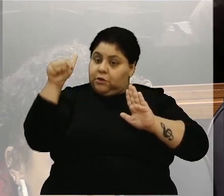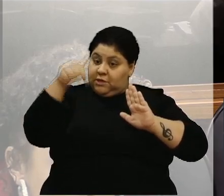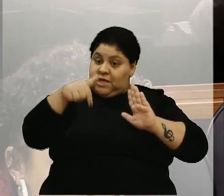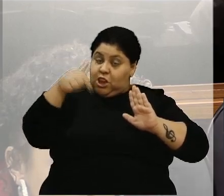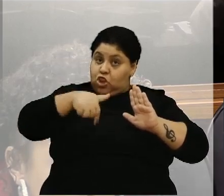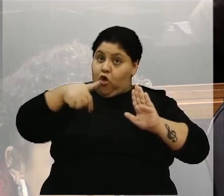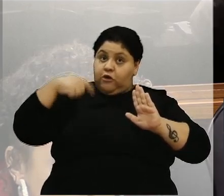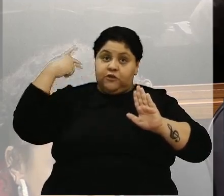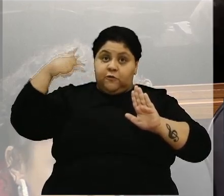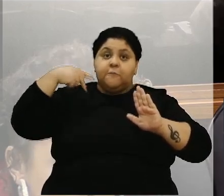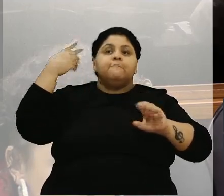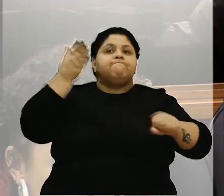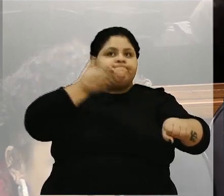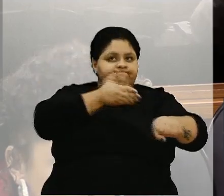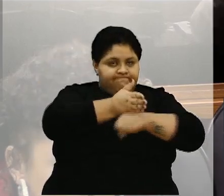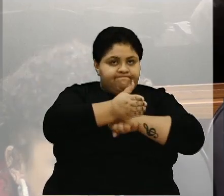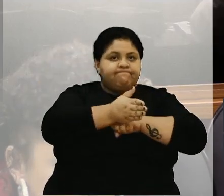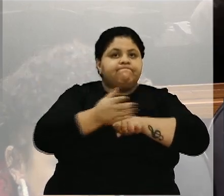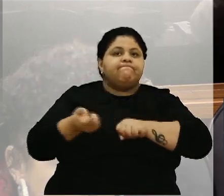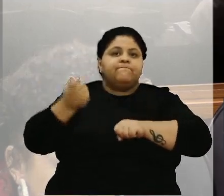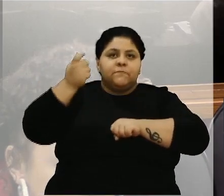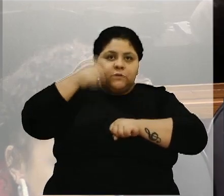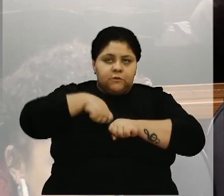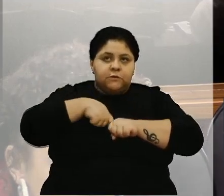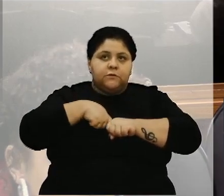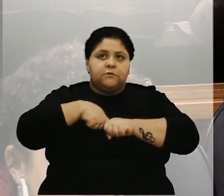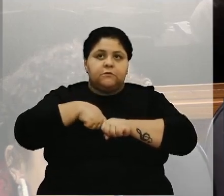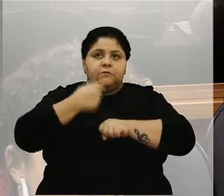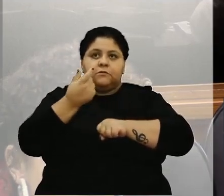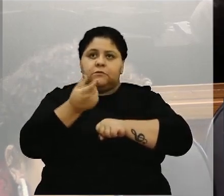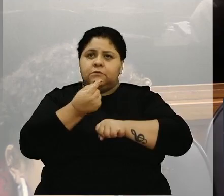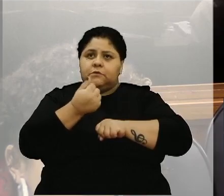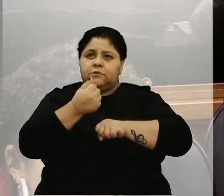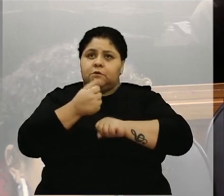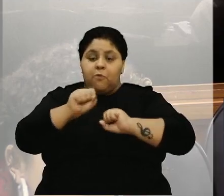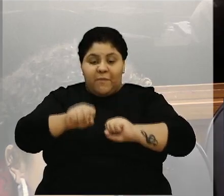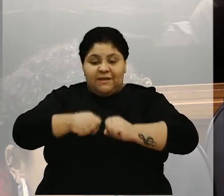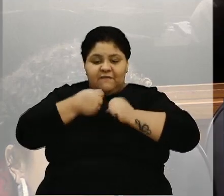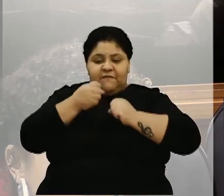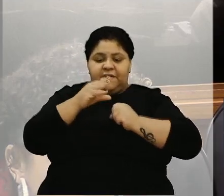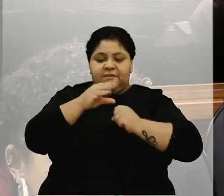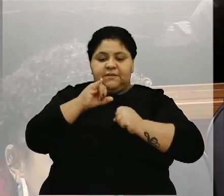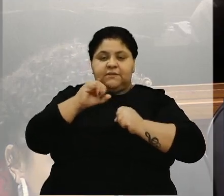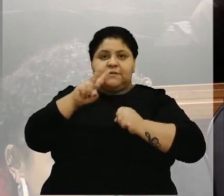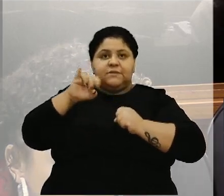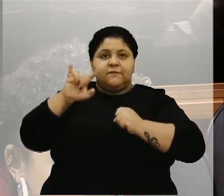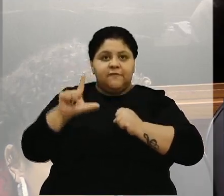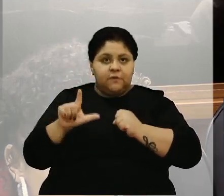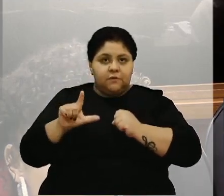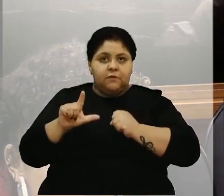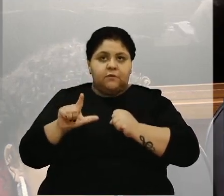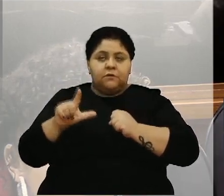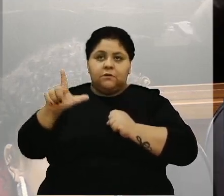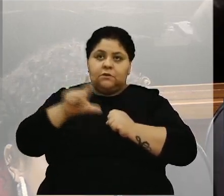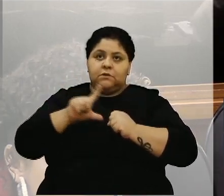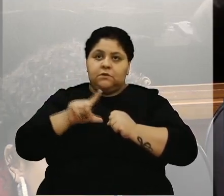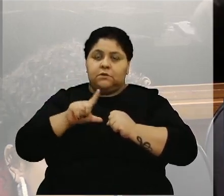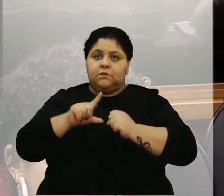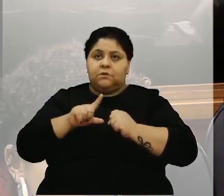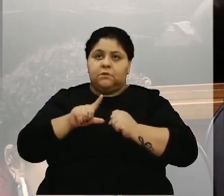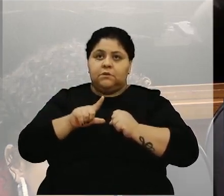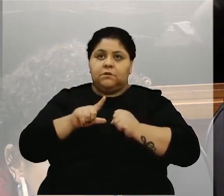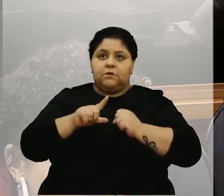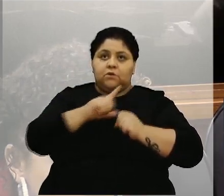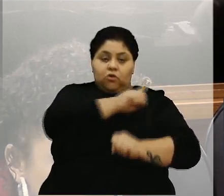aprovarmos, ele vai precisar de recurso para a Defesa Civil. Porque temos competência do